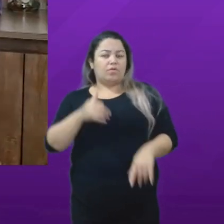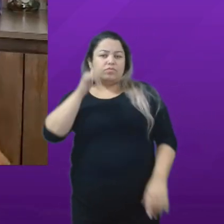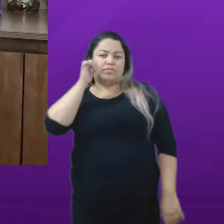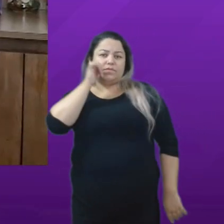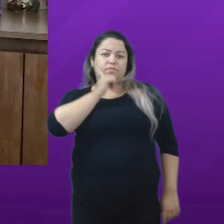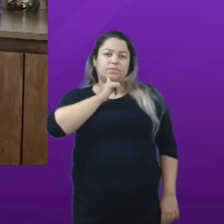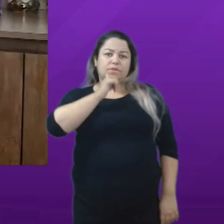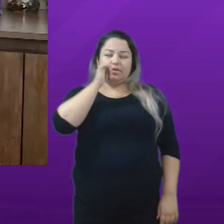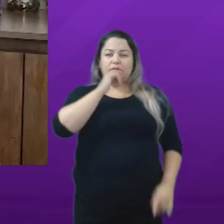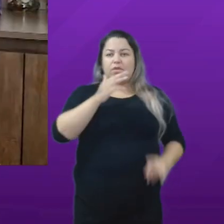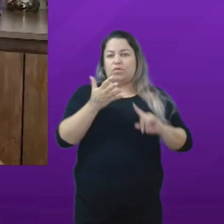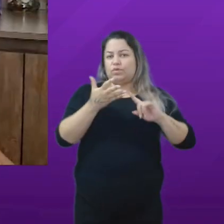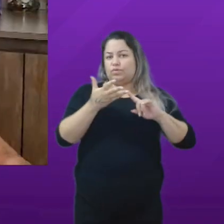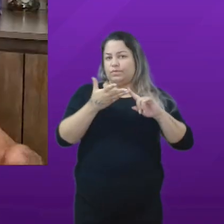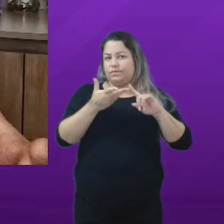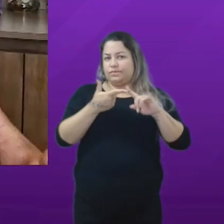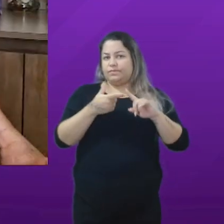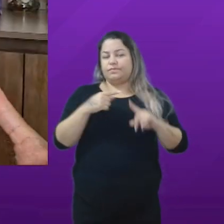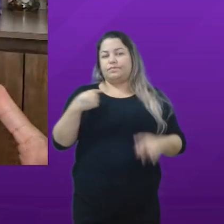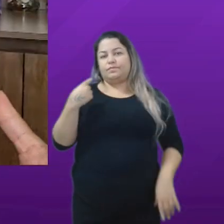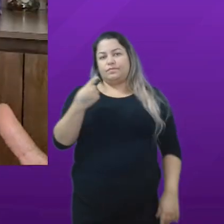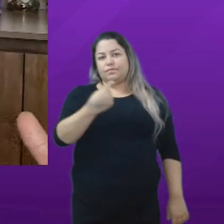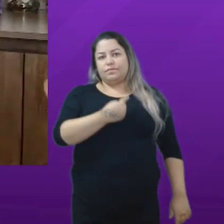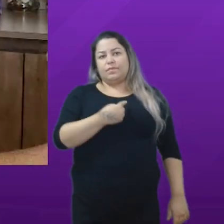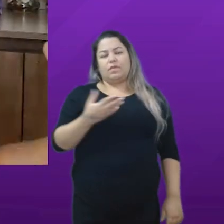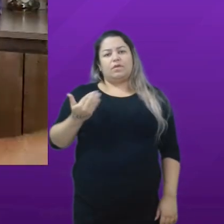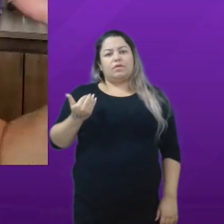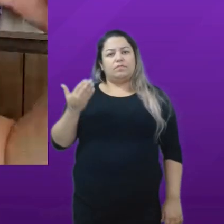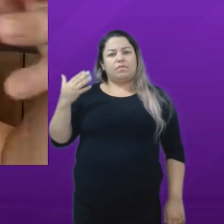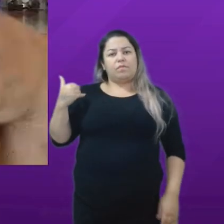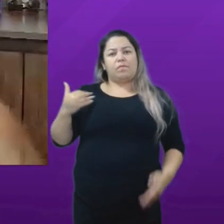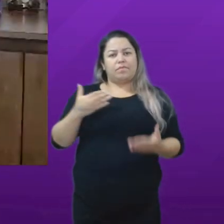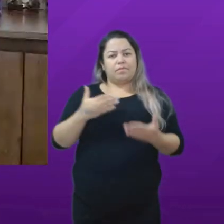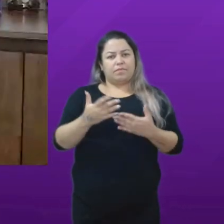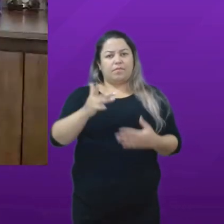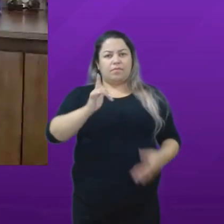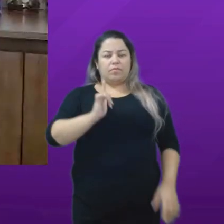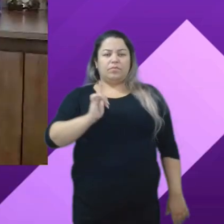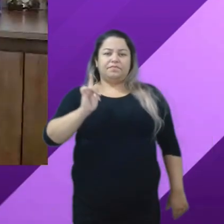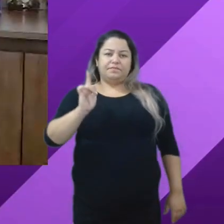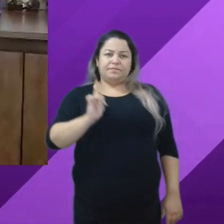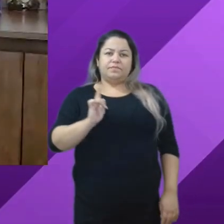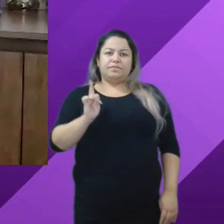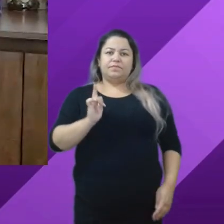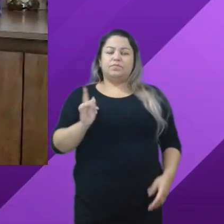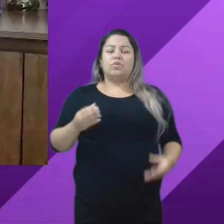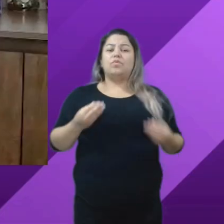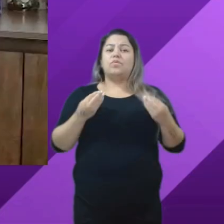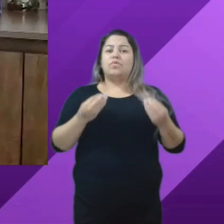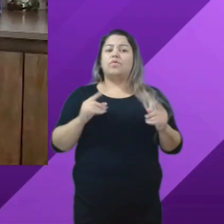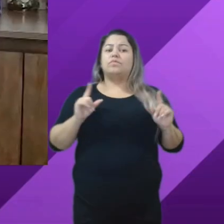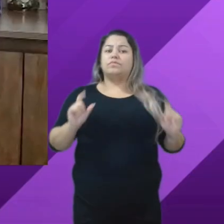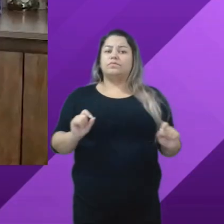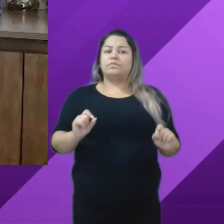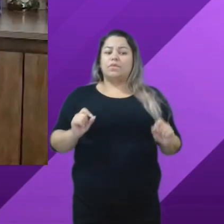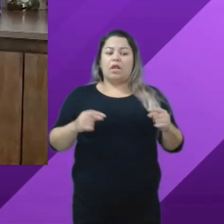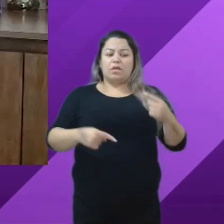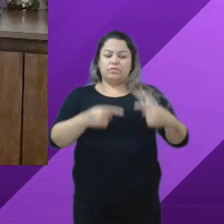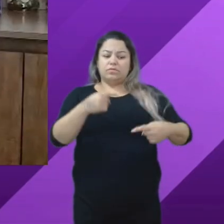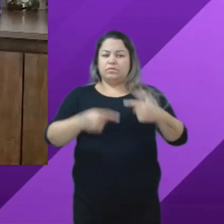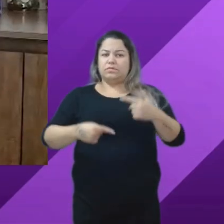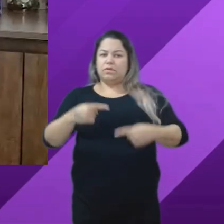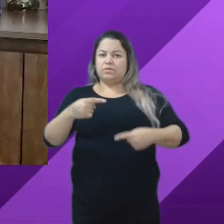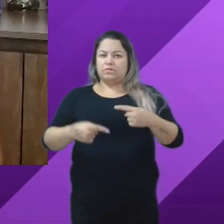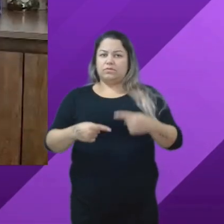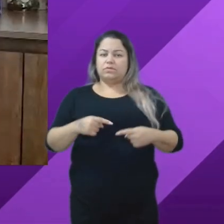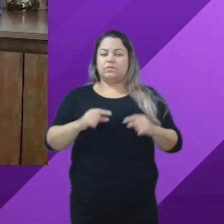aí o nosso feminismo lá no início também tinha o vamos estar aqui no campo da discussão. E aí